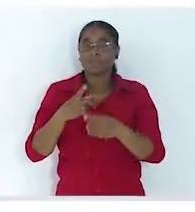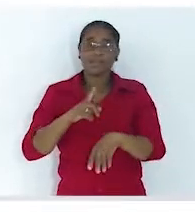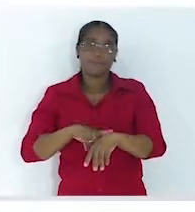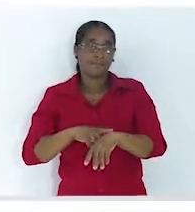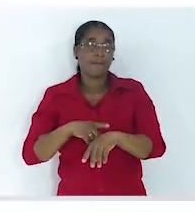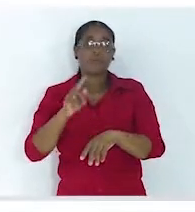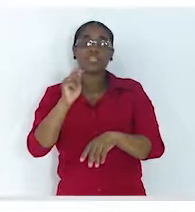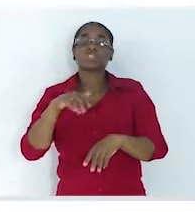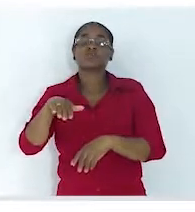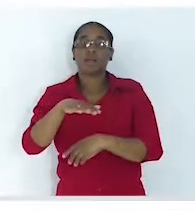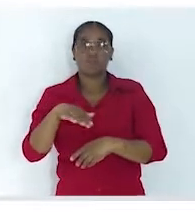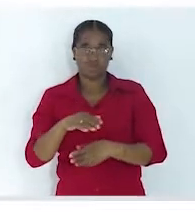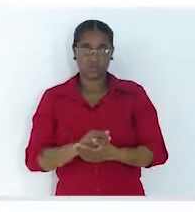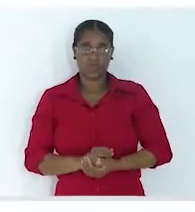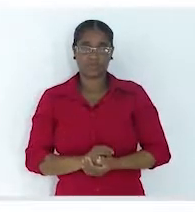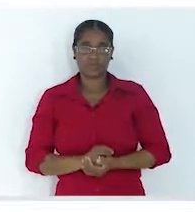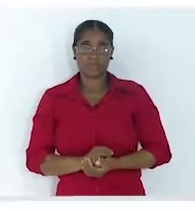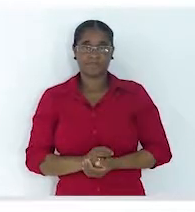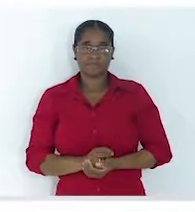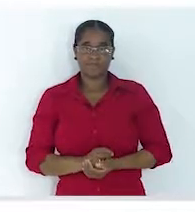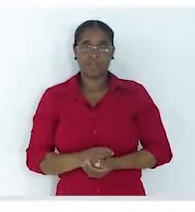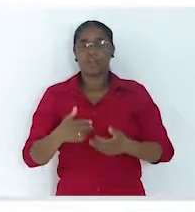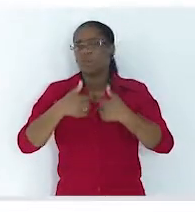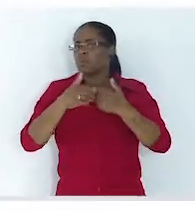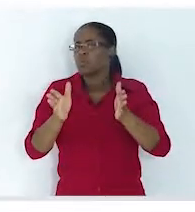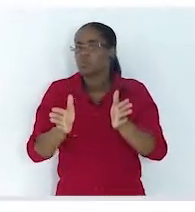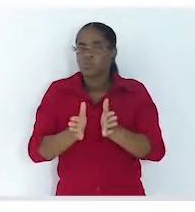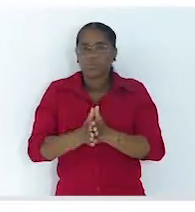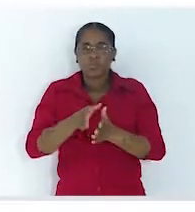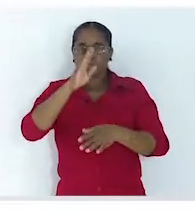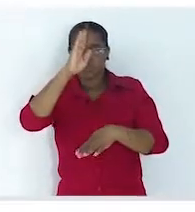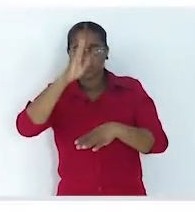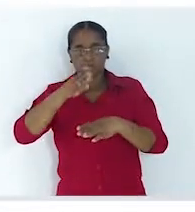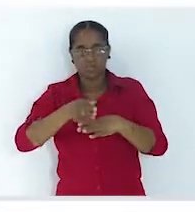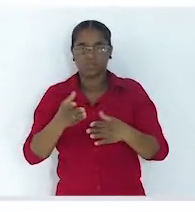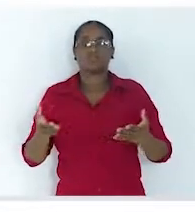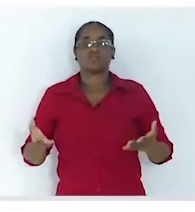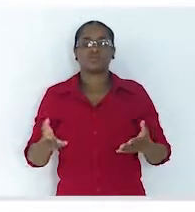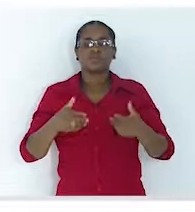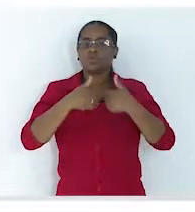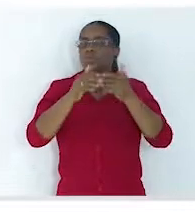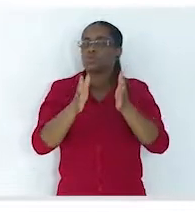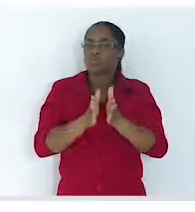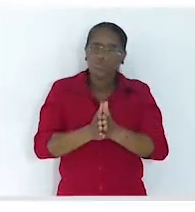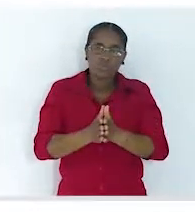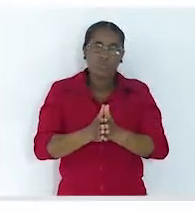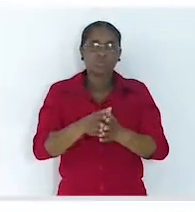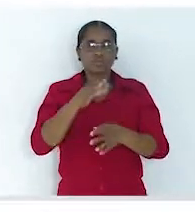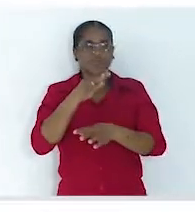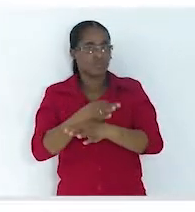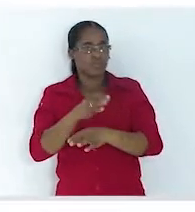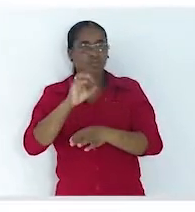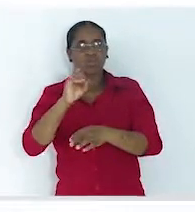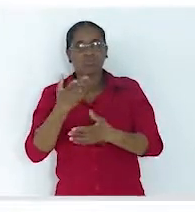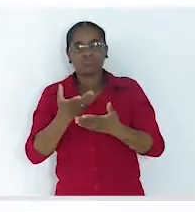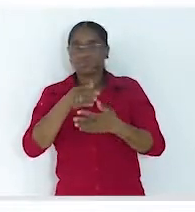e espaço. Ok? Então, todos os acontecimentos, todos os eventos ou